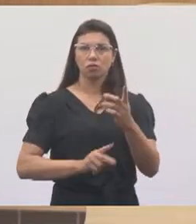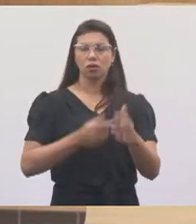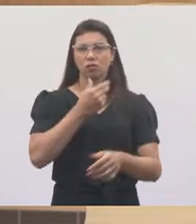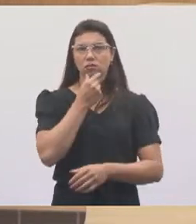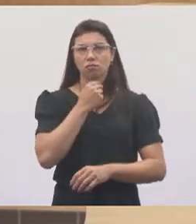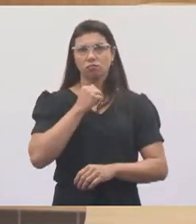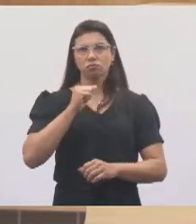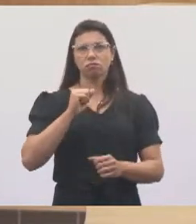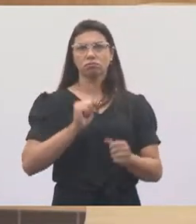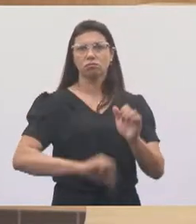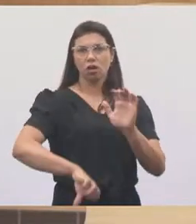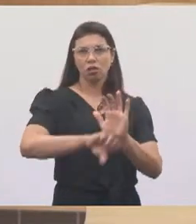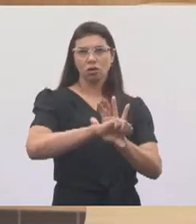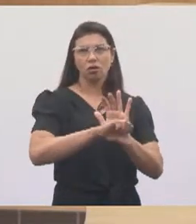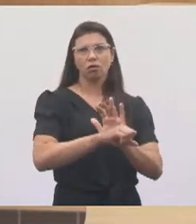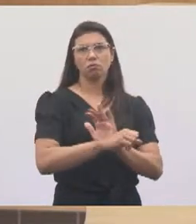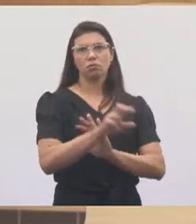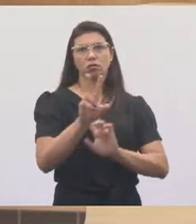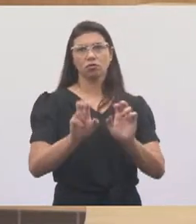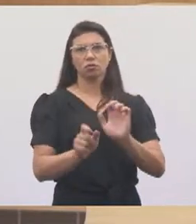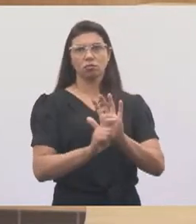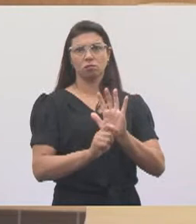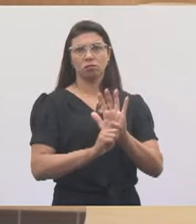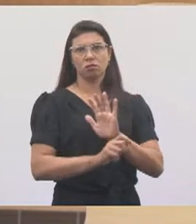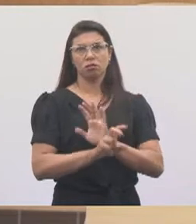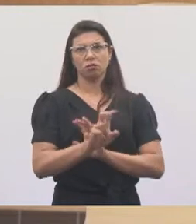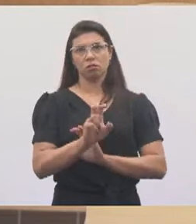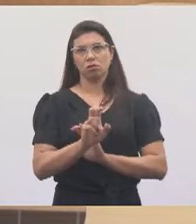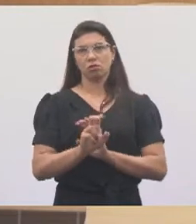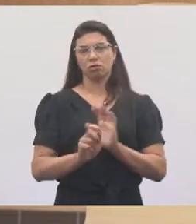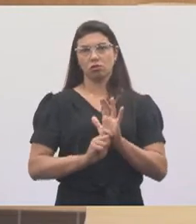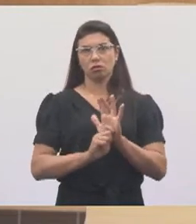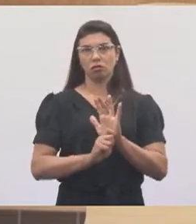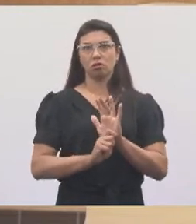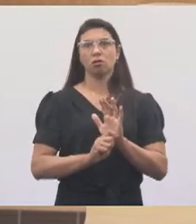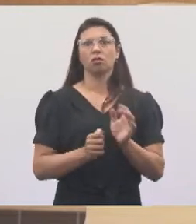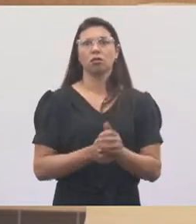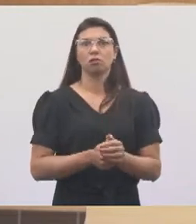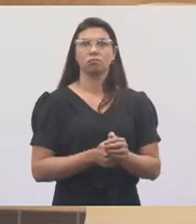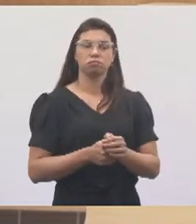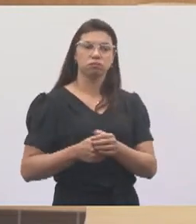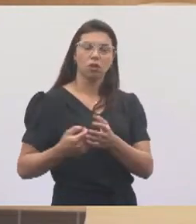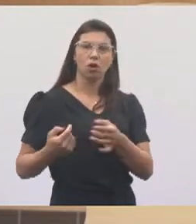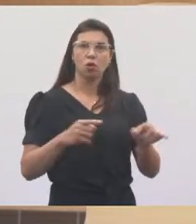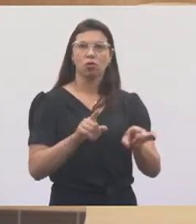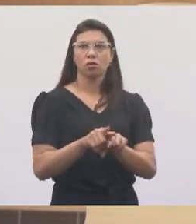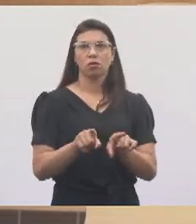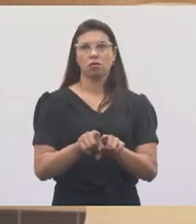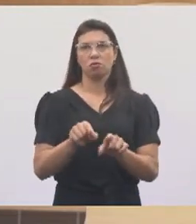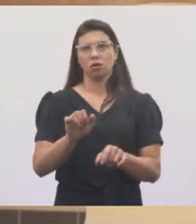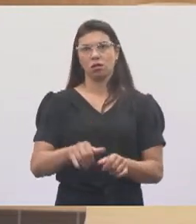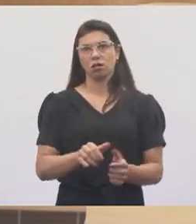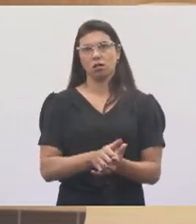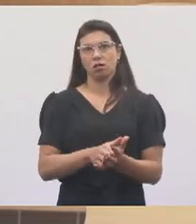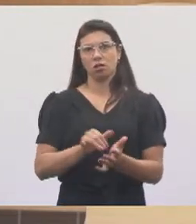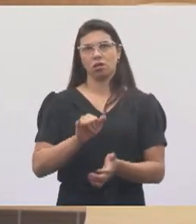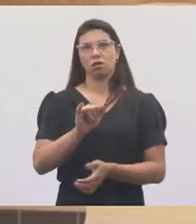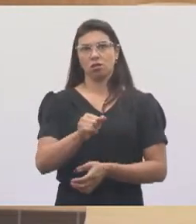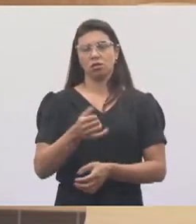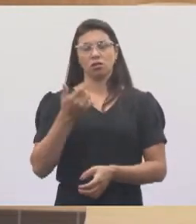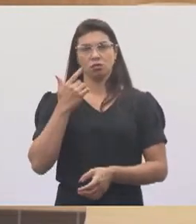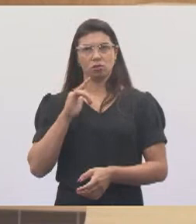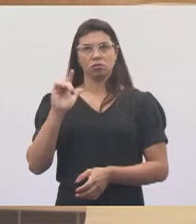Moção congratulatória 19 de março de 1996 pelo combate ao tráfico de entorpecentes nessa cidade, atuante na Delegacia de